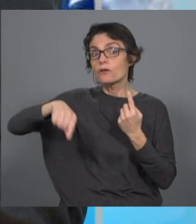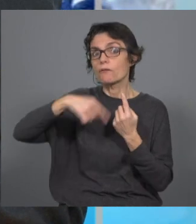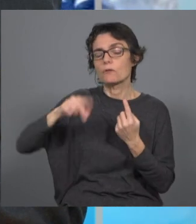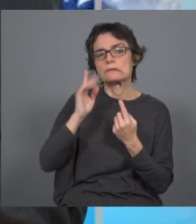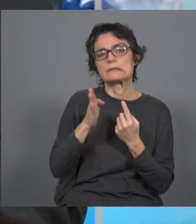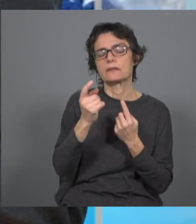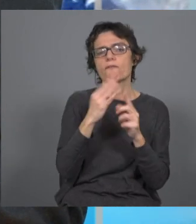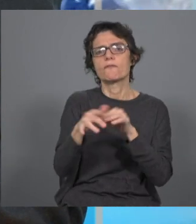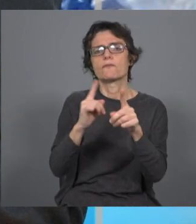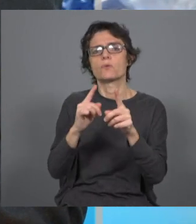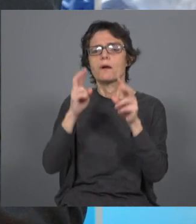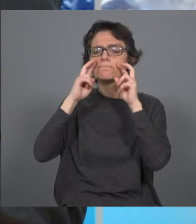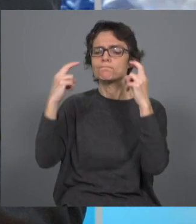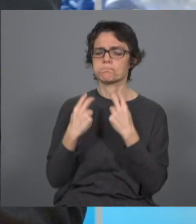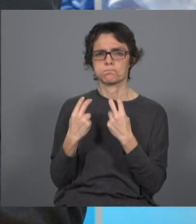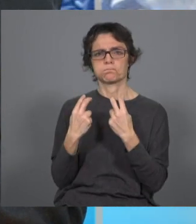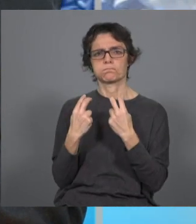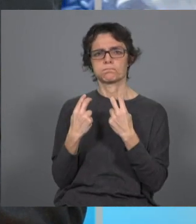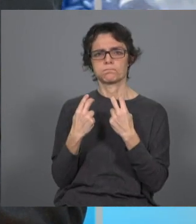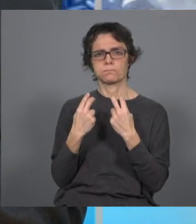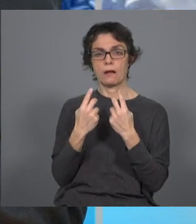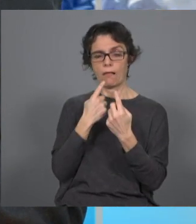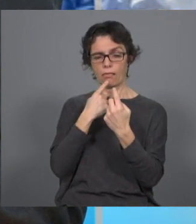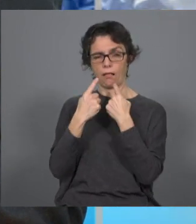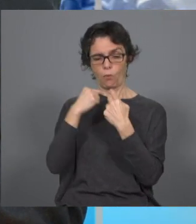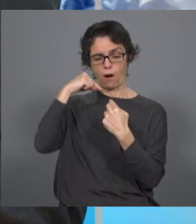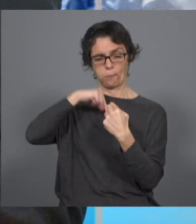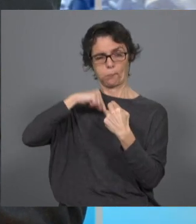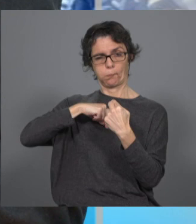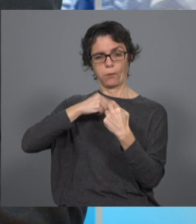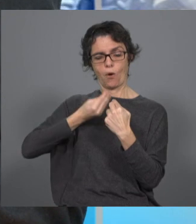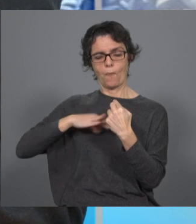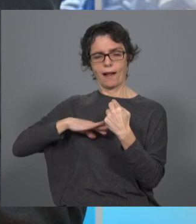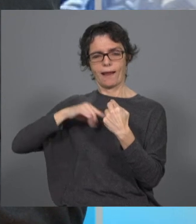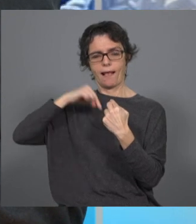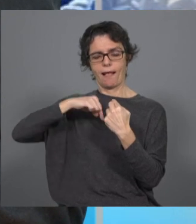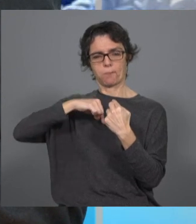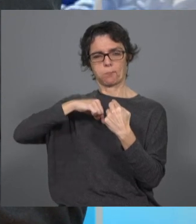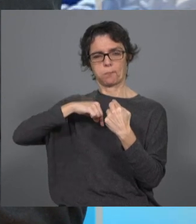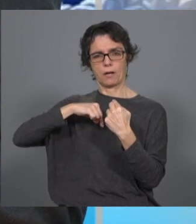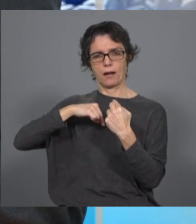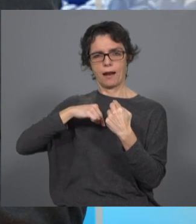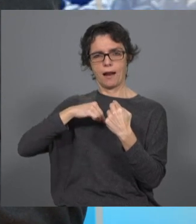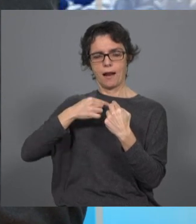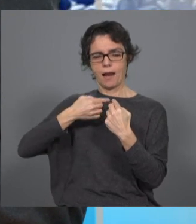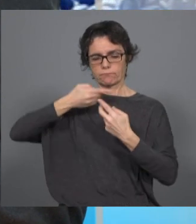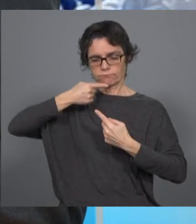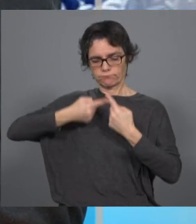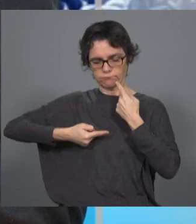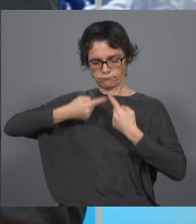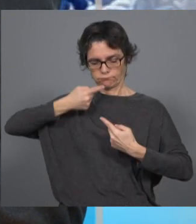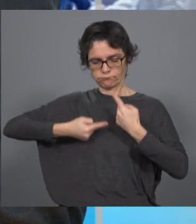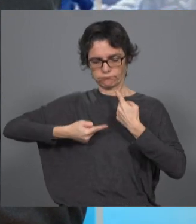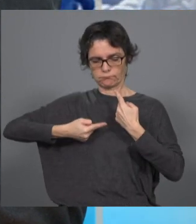insatisfeita, outras dimensões que há em nós, para dar voz a essas dimensões, para que, dando voz a